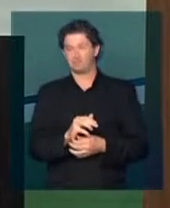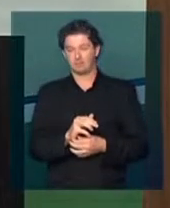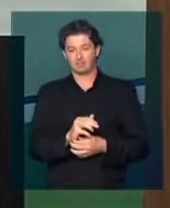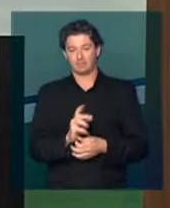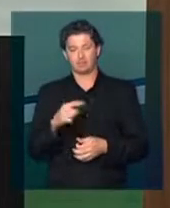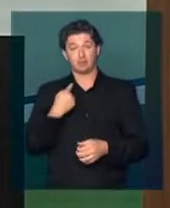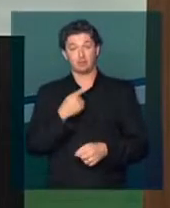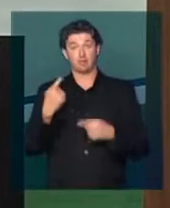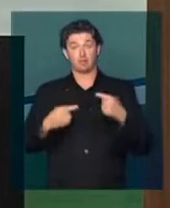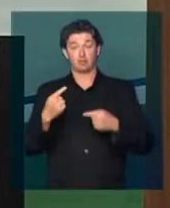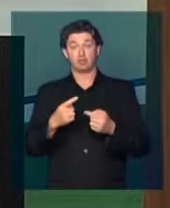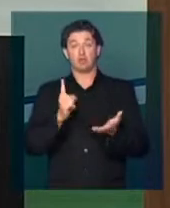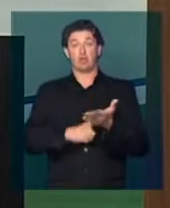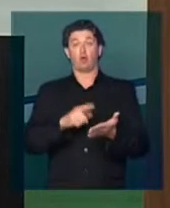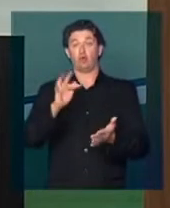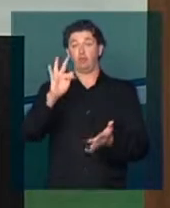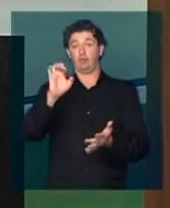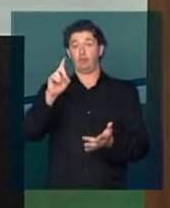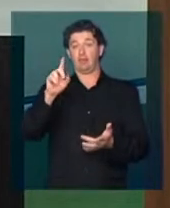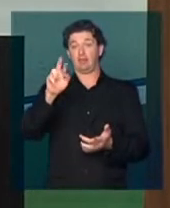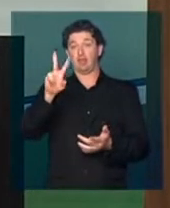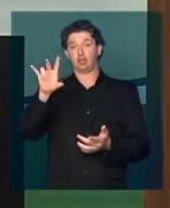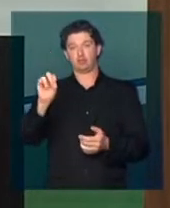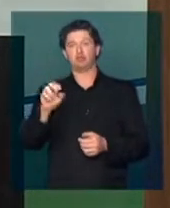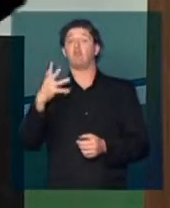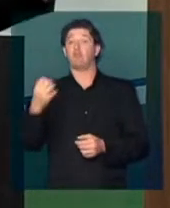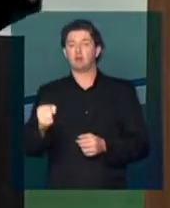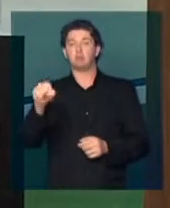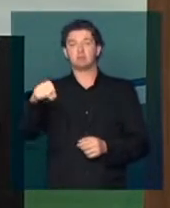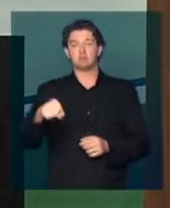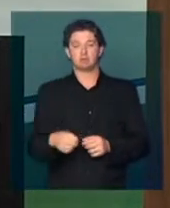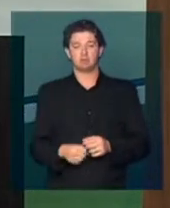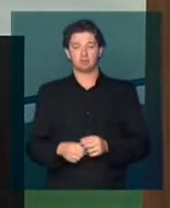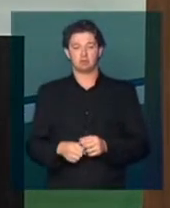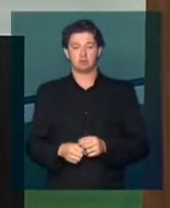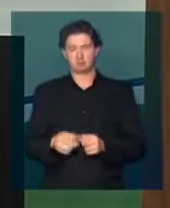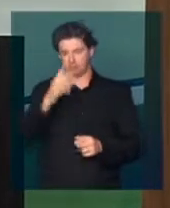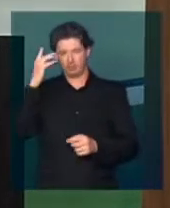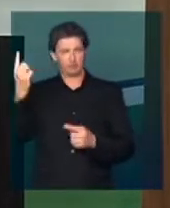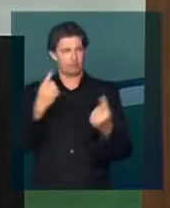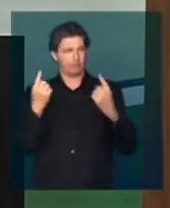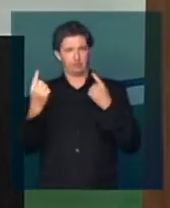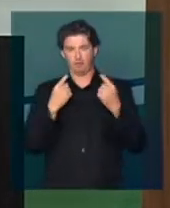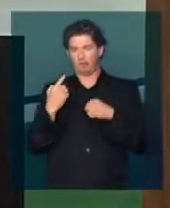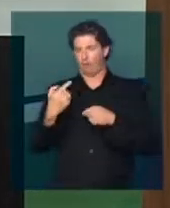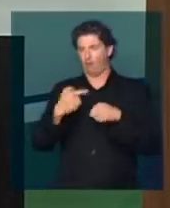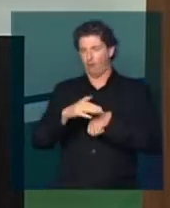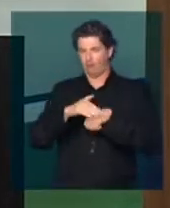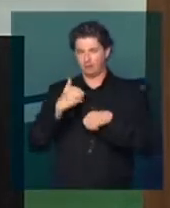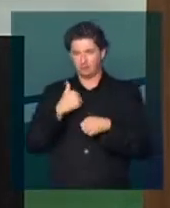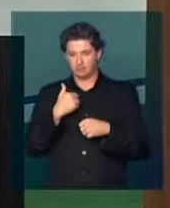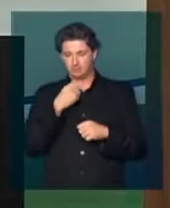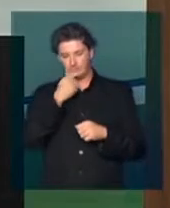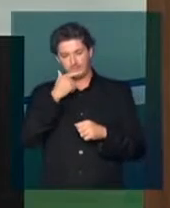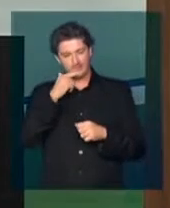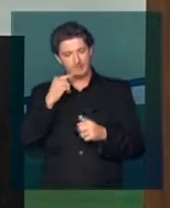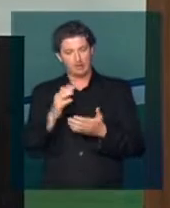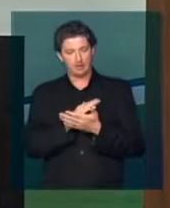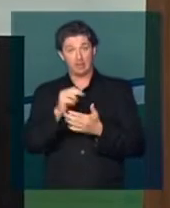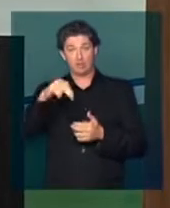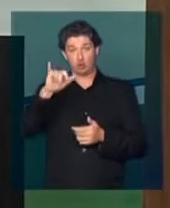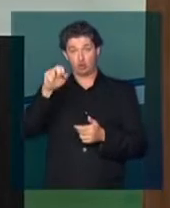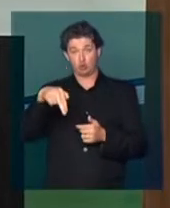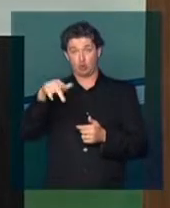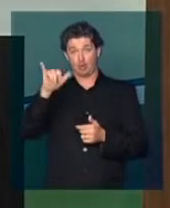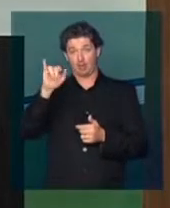nós vamos discutir o Pacto Federativo. Eu fui aqui cercado e perguntado, e já abordado até pelo Nilson